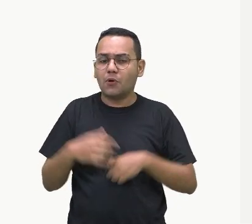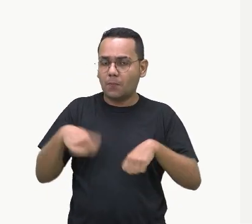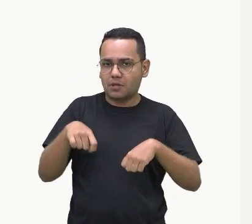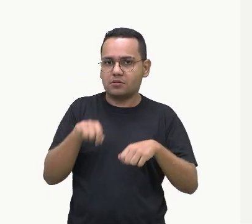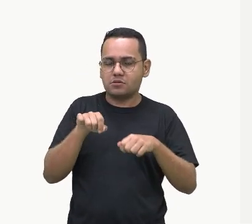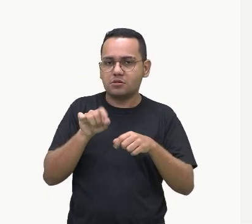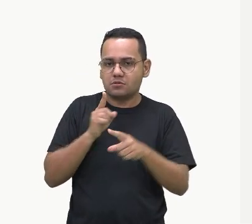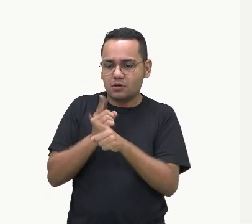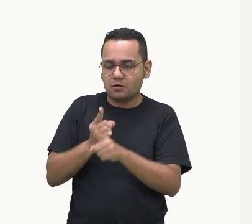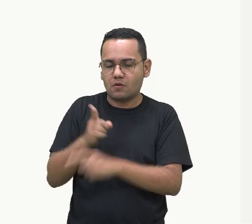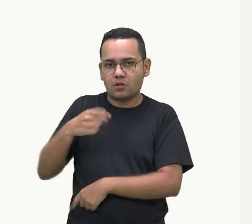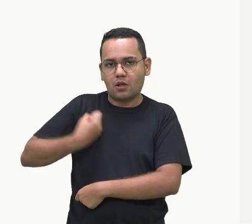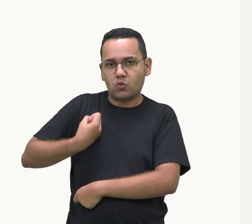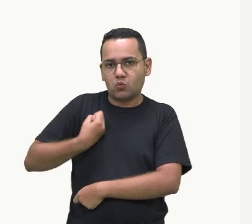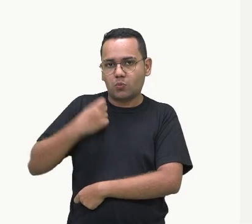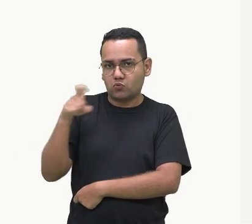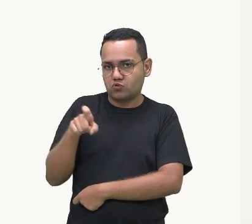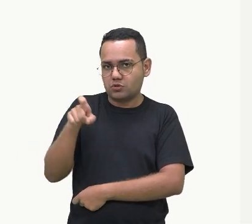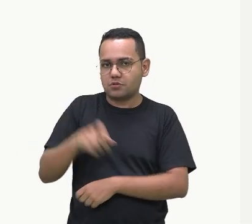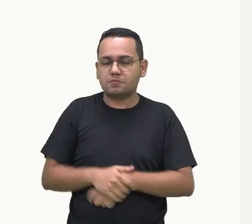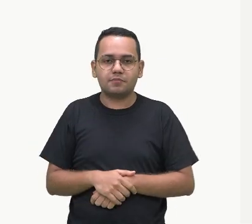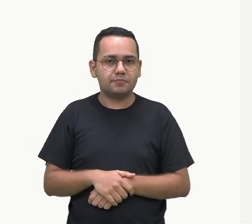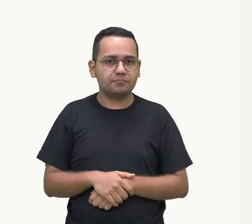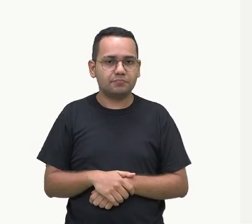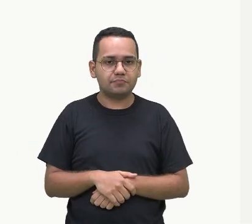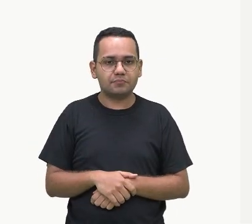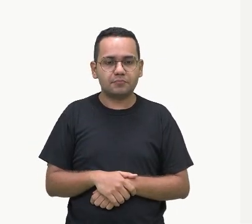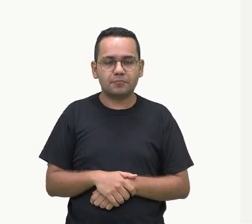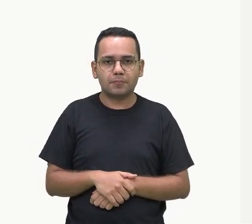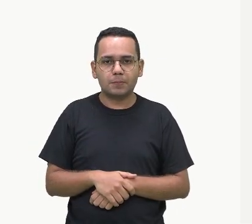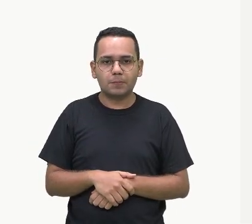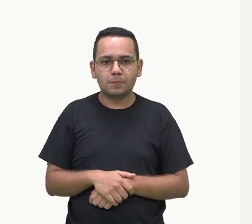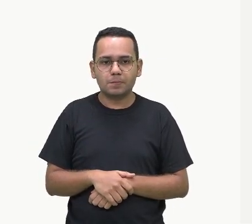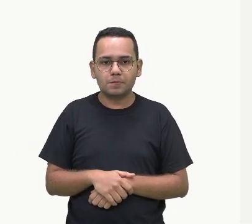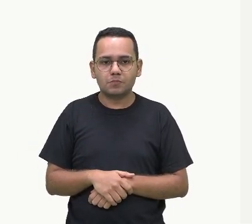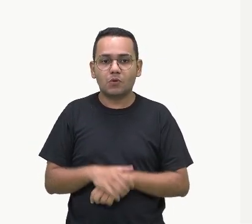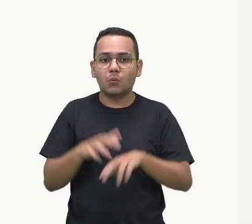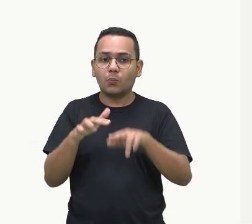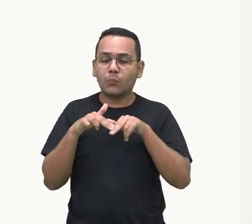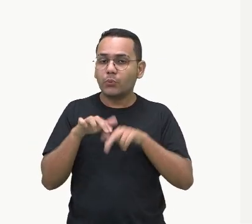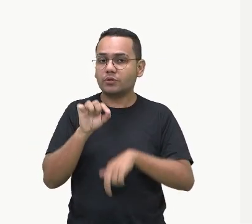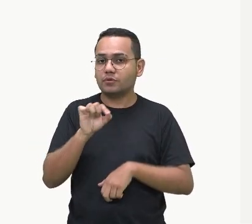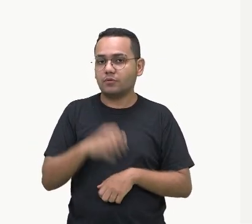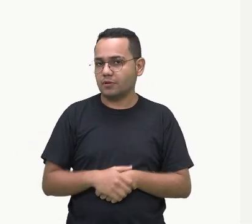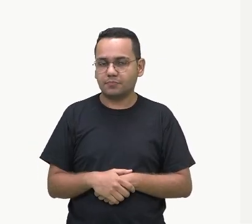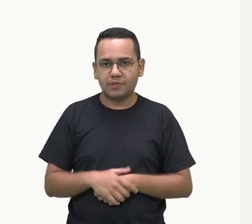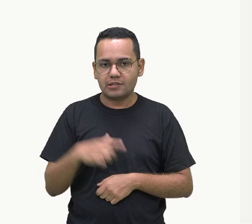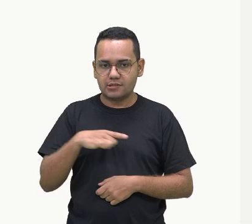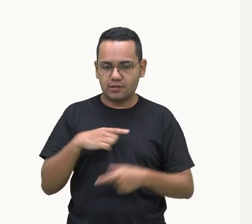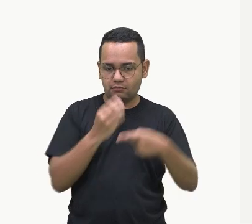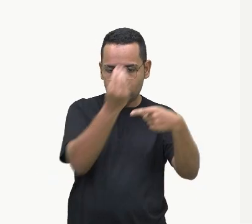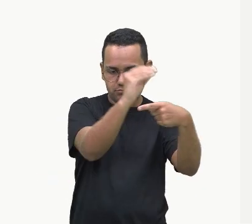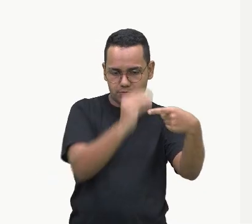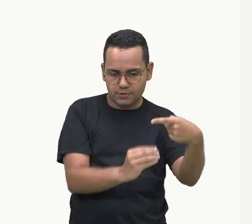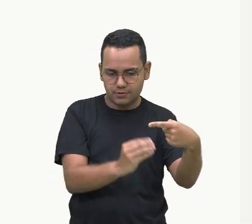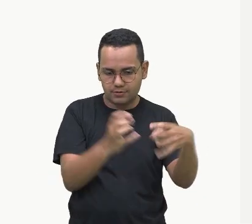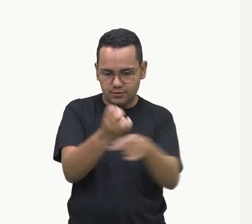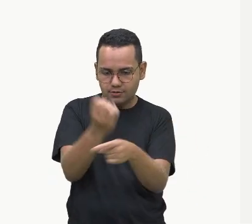de X, certo? Sempre que você tiver uma fração de cada lado, eu tenho uma